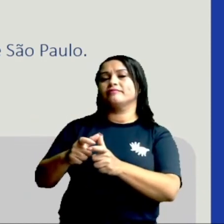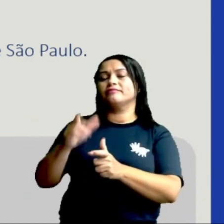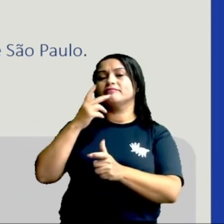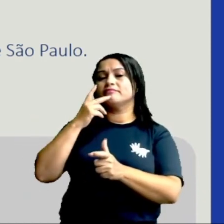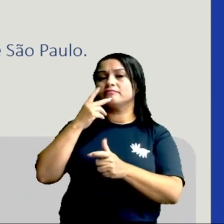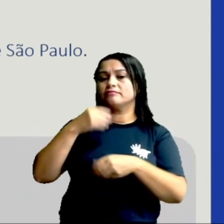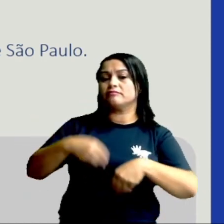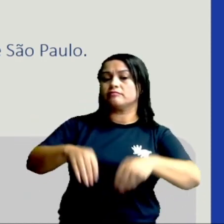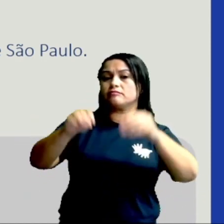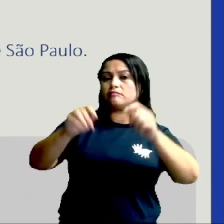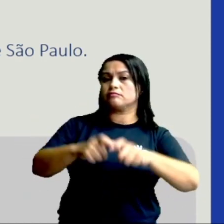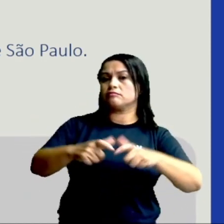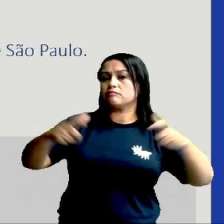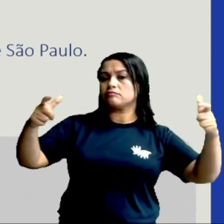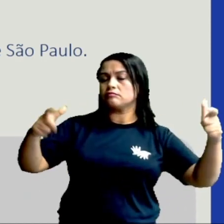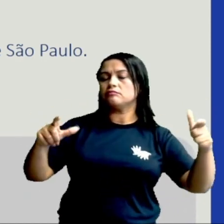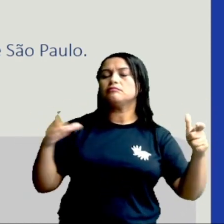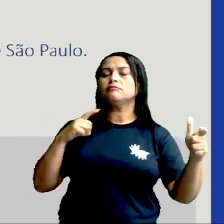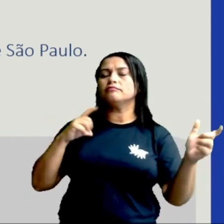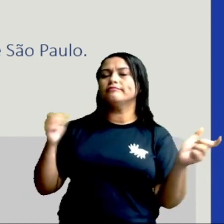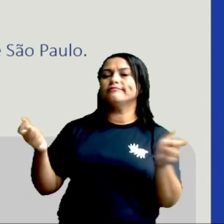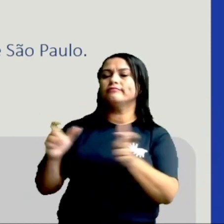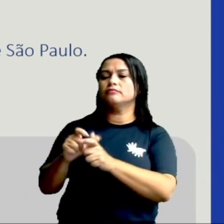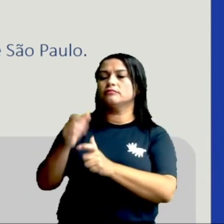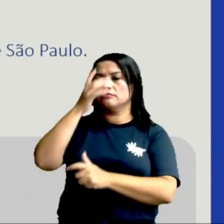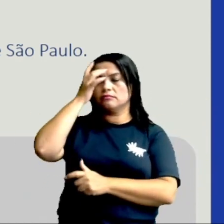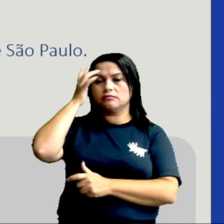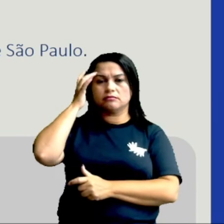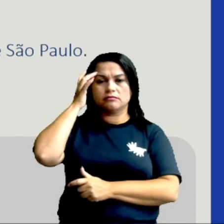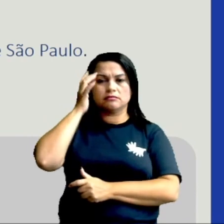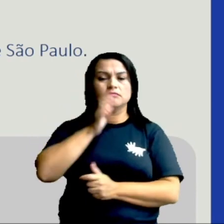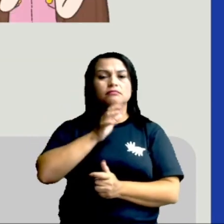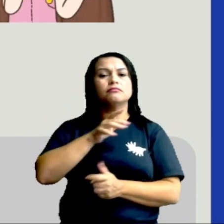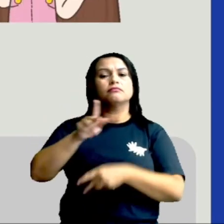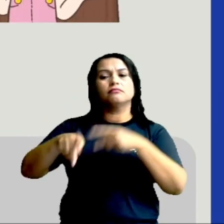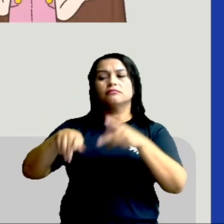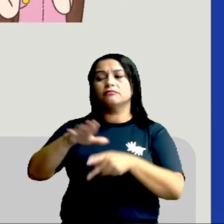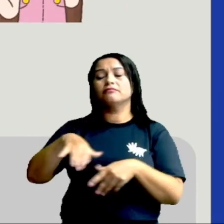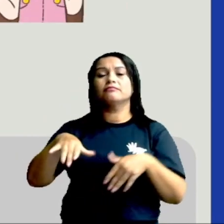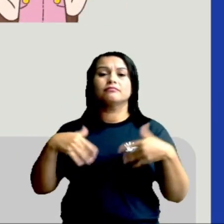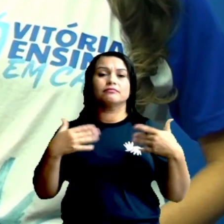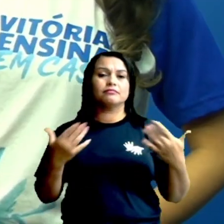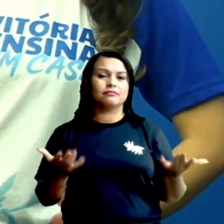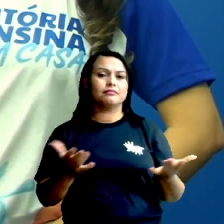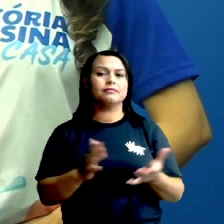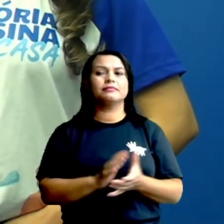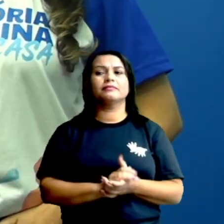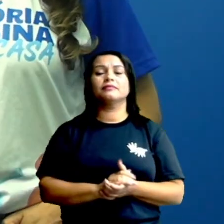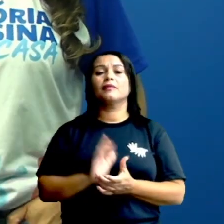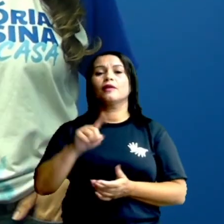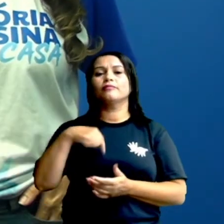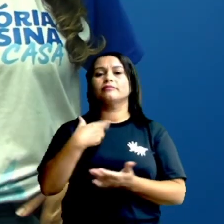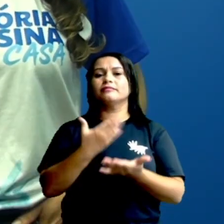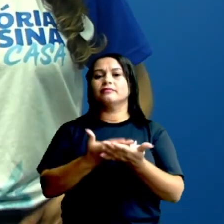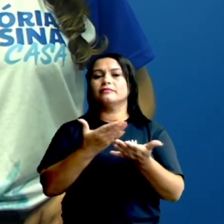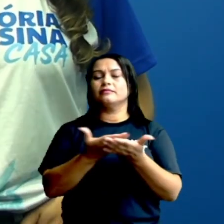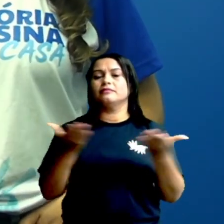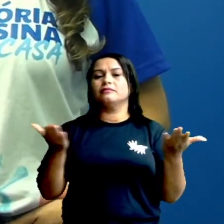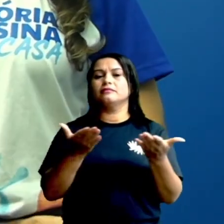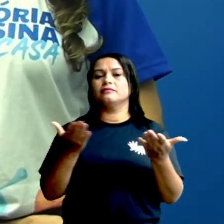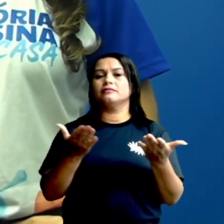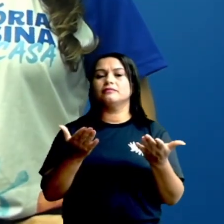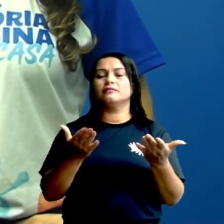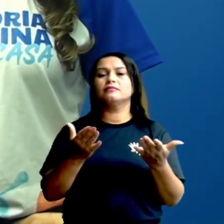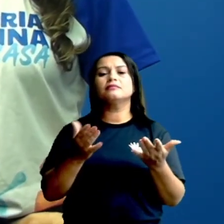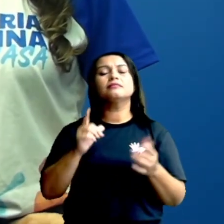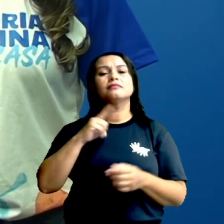extensão territorial, porém ela é pouco povoada, não é? Então, é isso, pessoal. A nossa aula de hoje foi